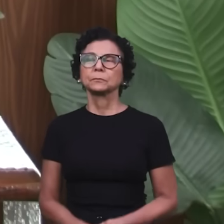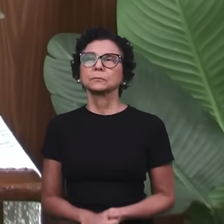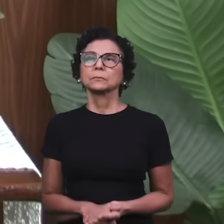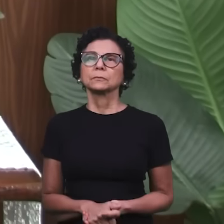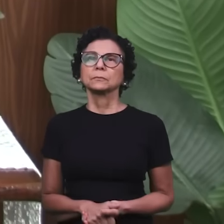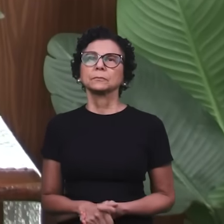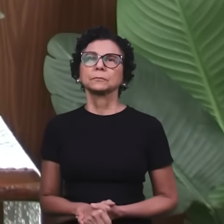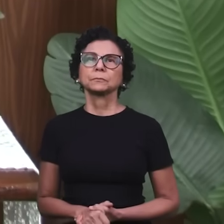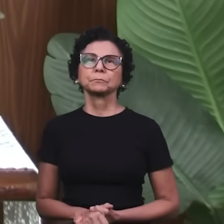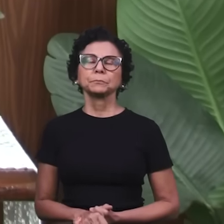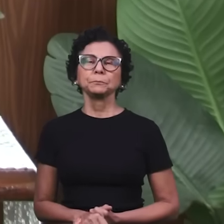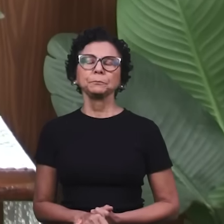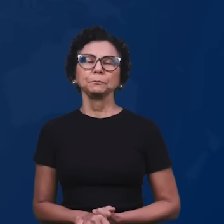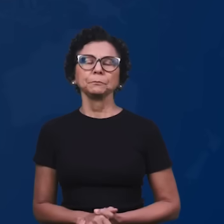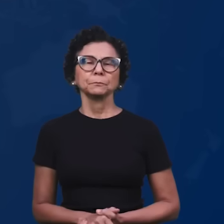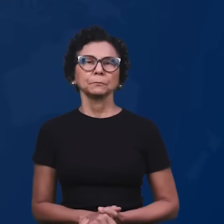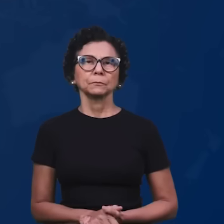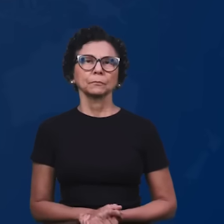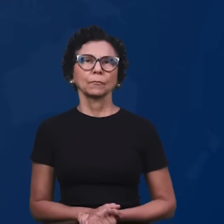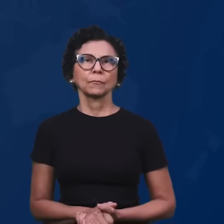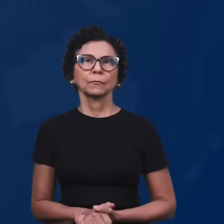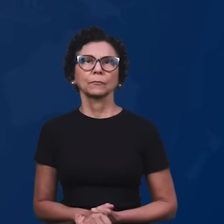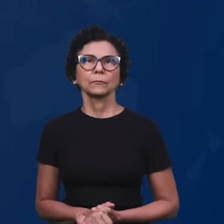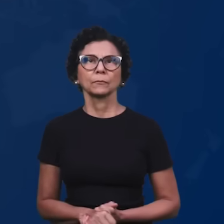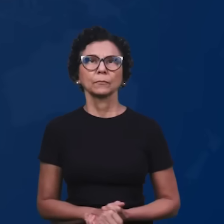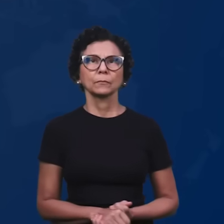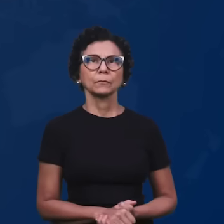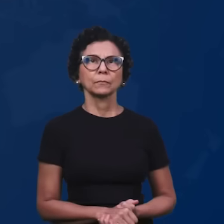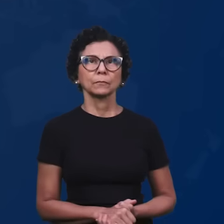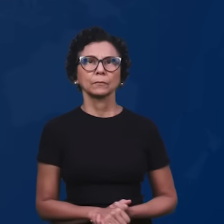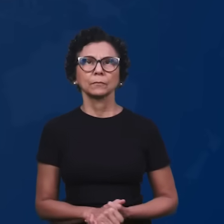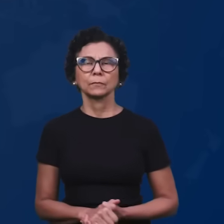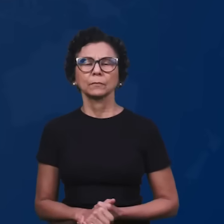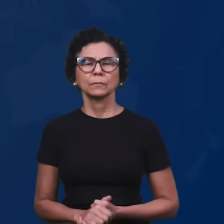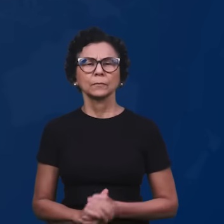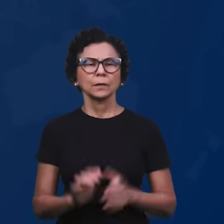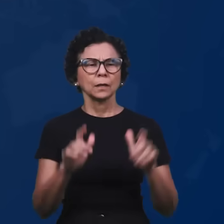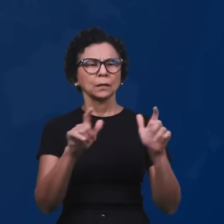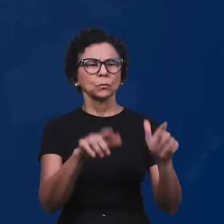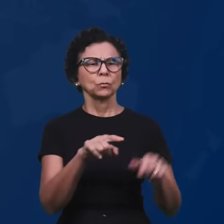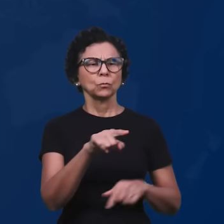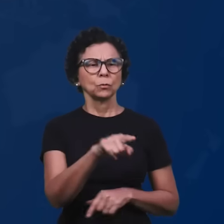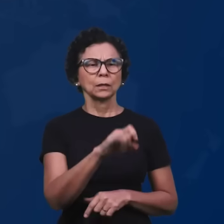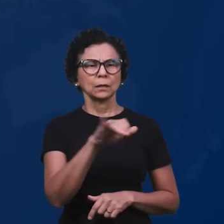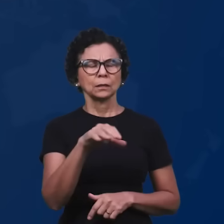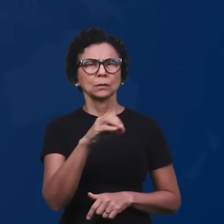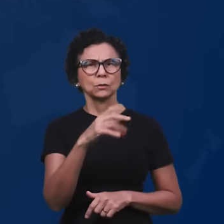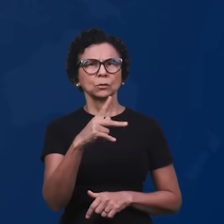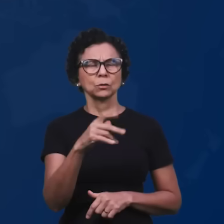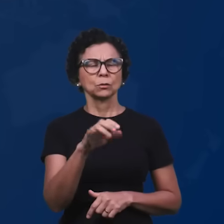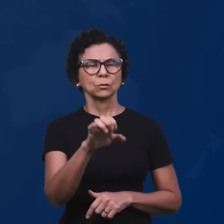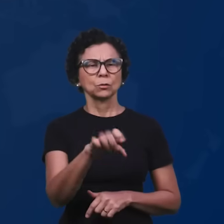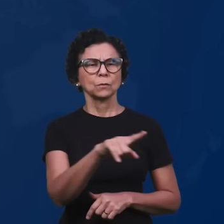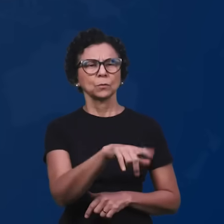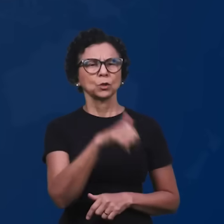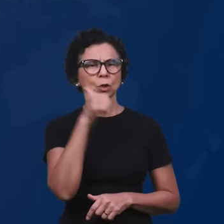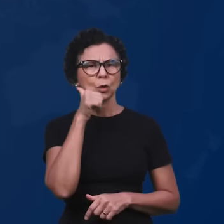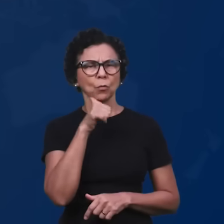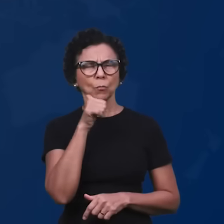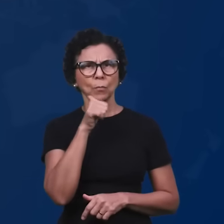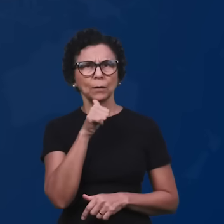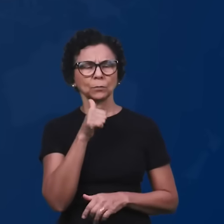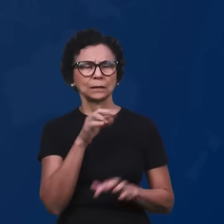Assim nos diz a palavra do Senhor. E havia em Jope uma discípula chamada Tabita, que traduzido se